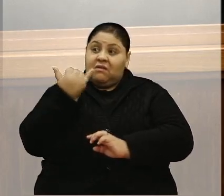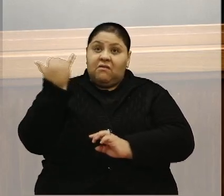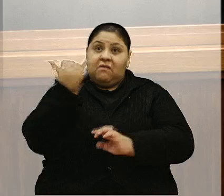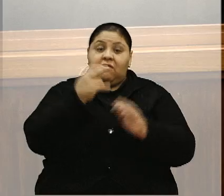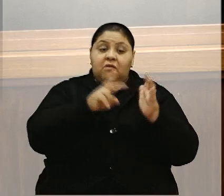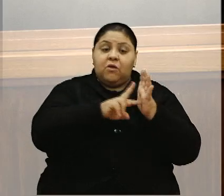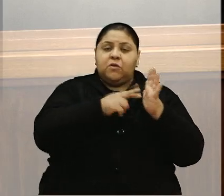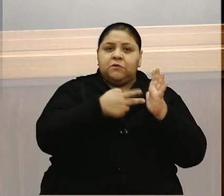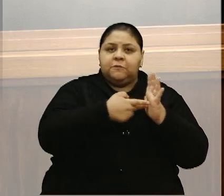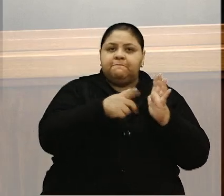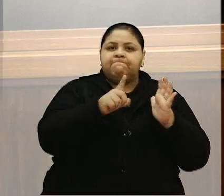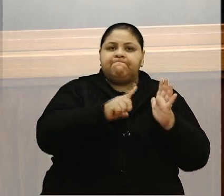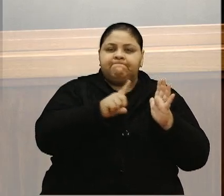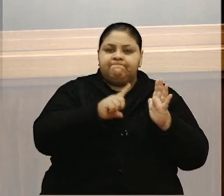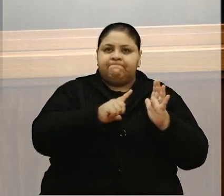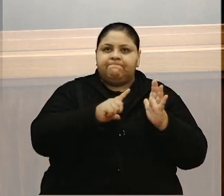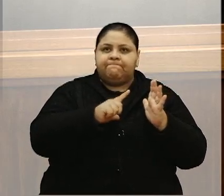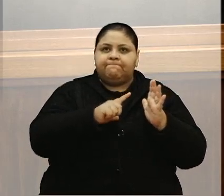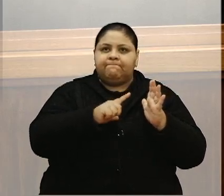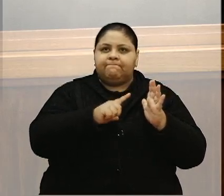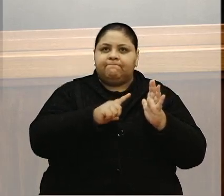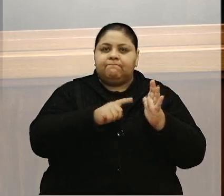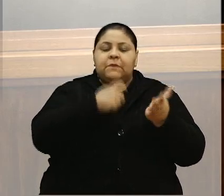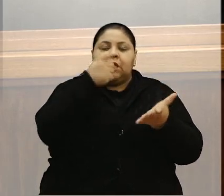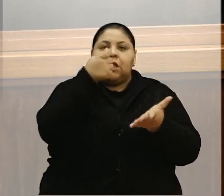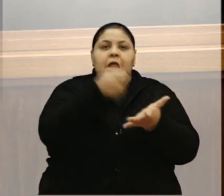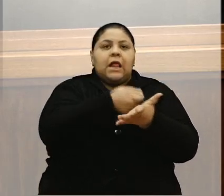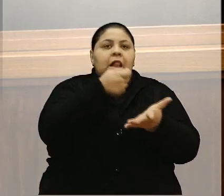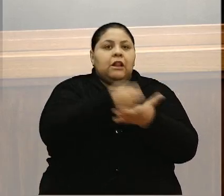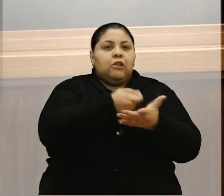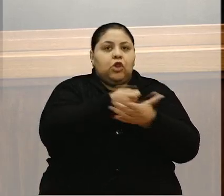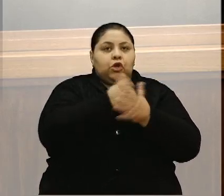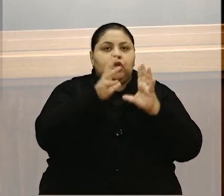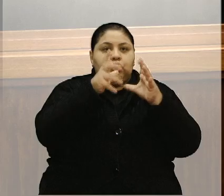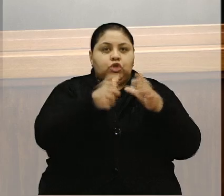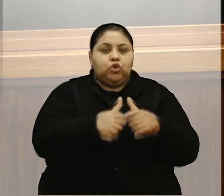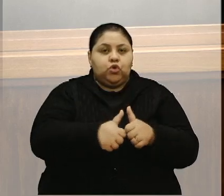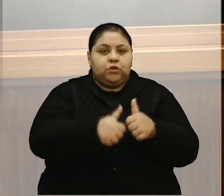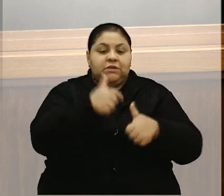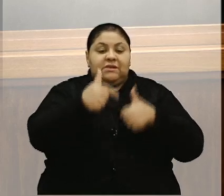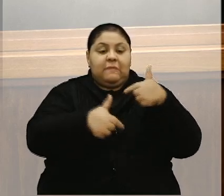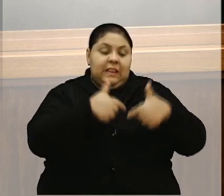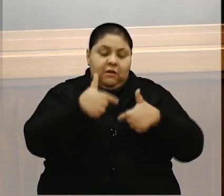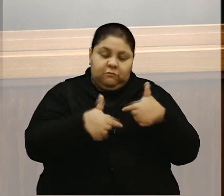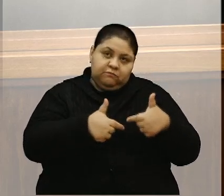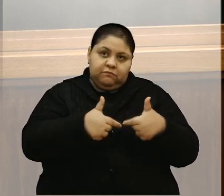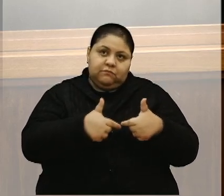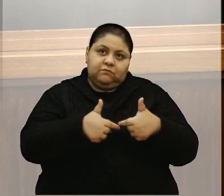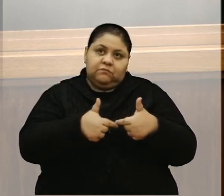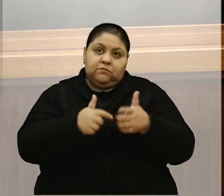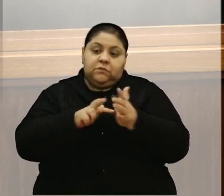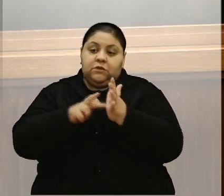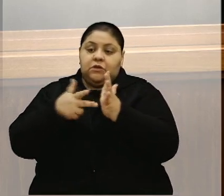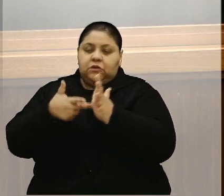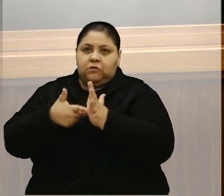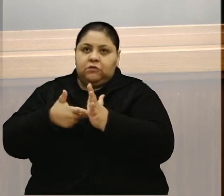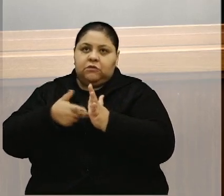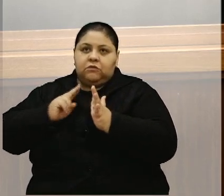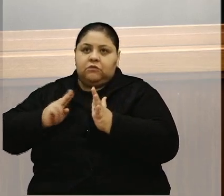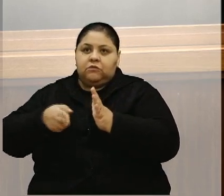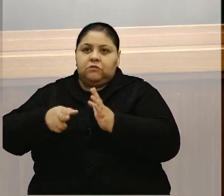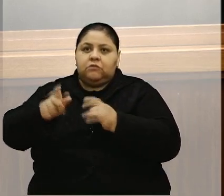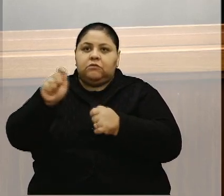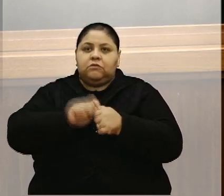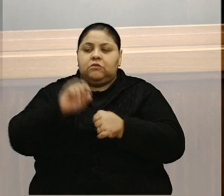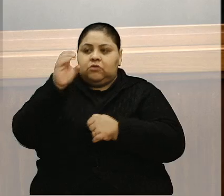sindicatos têm frente às lutas de todos os trabalhadores e trabalhadoras. O sindicato vinha sempre fazendo